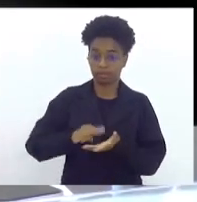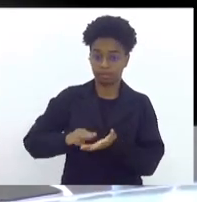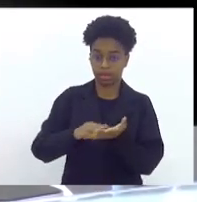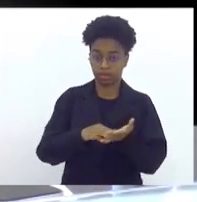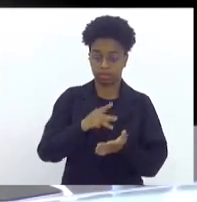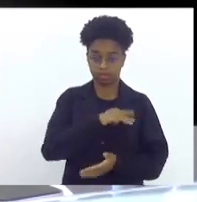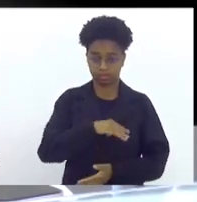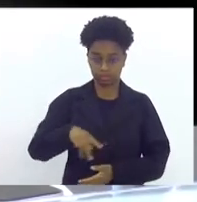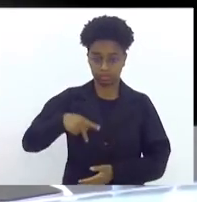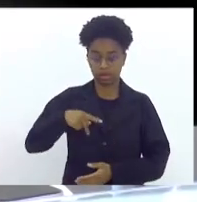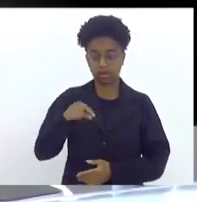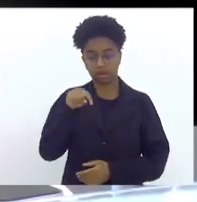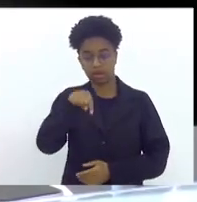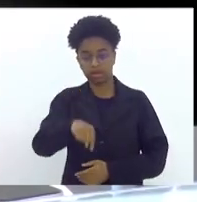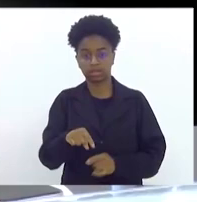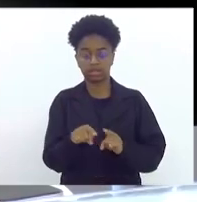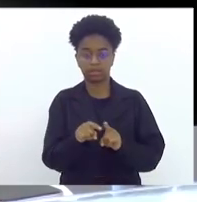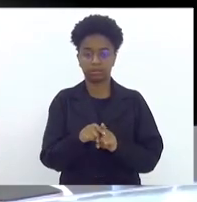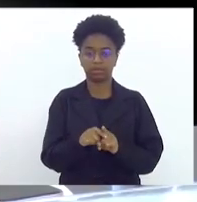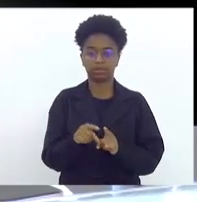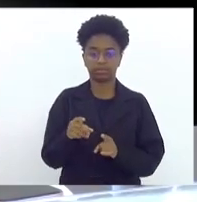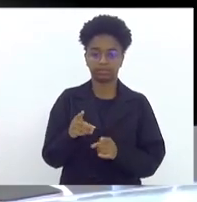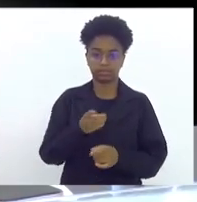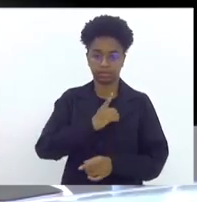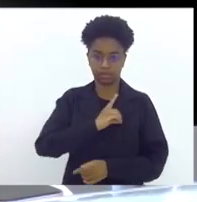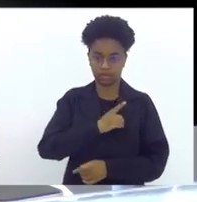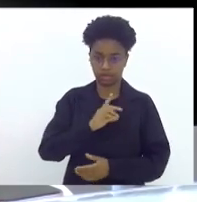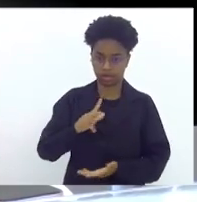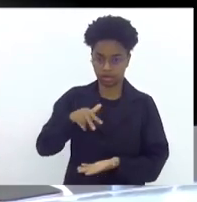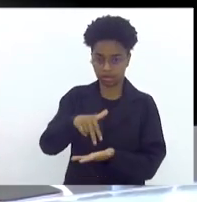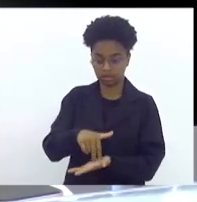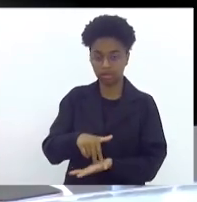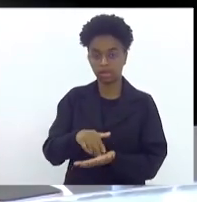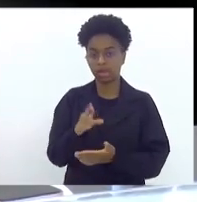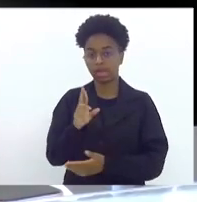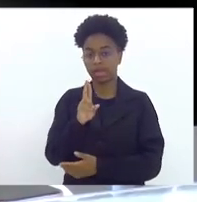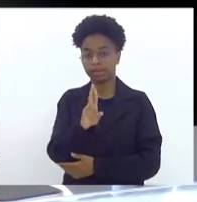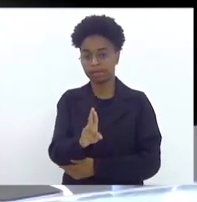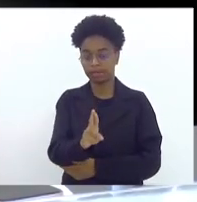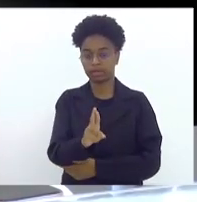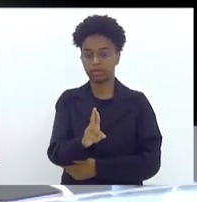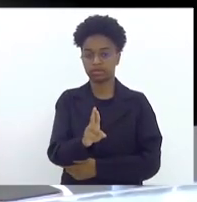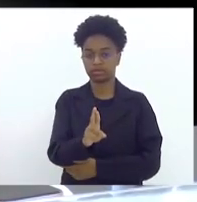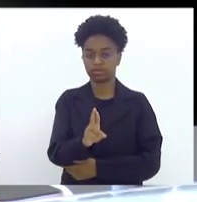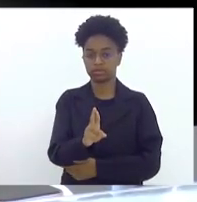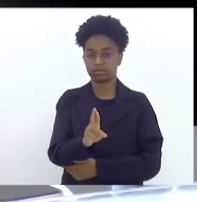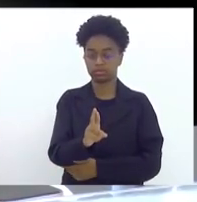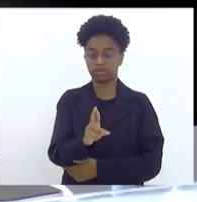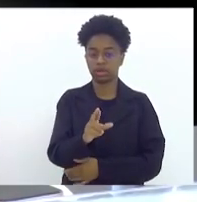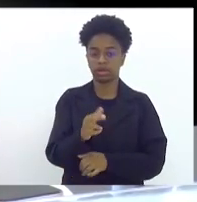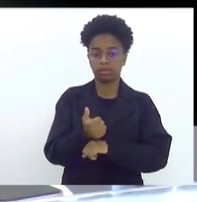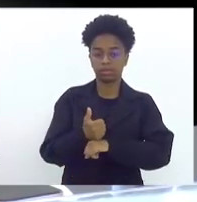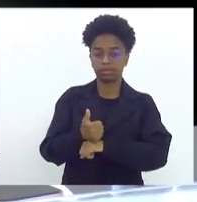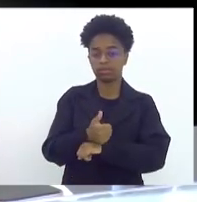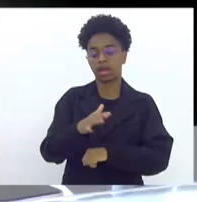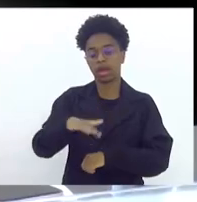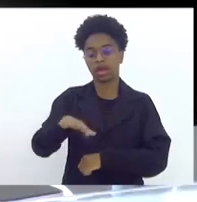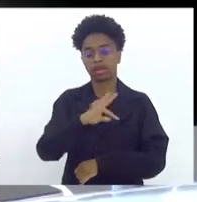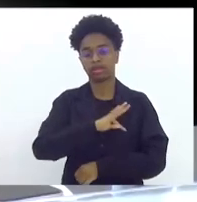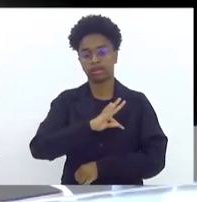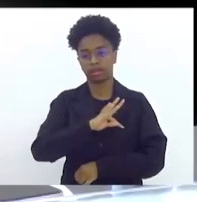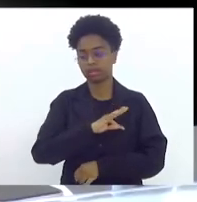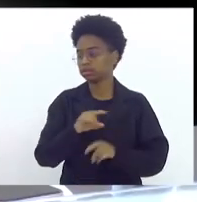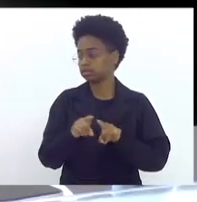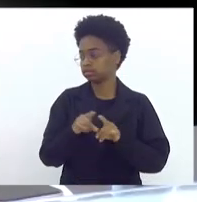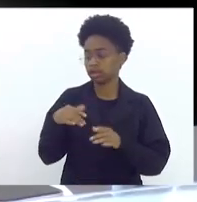vieram aqui as nossas redes delegadas também que vieram aqui elas representam técnica cargos de natureza técnica que